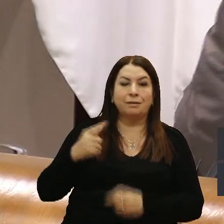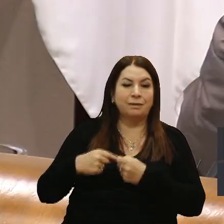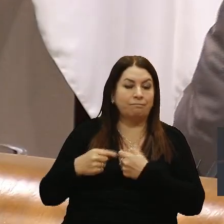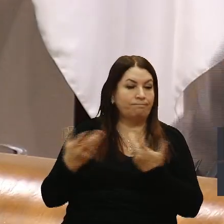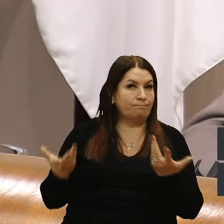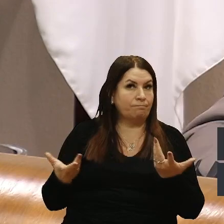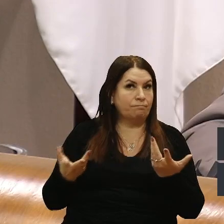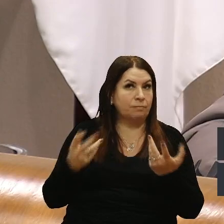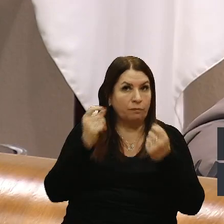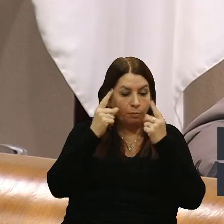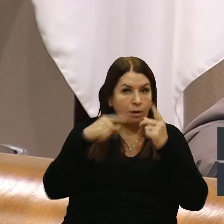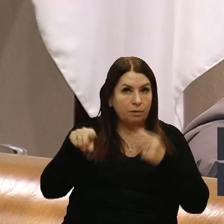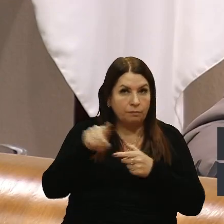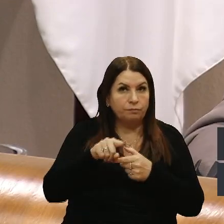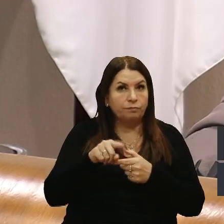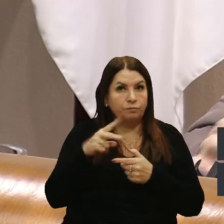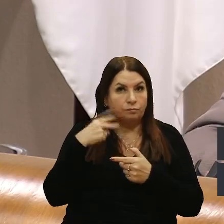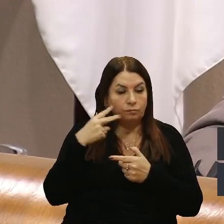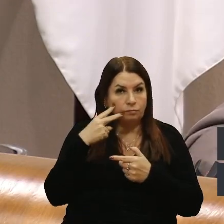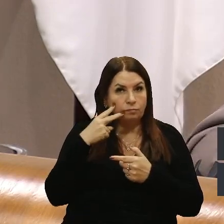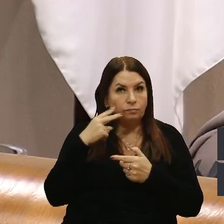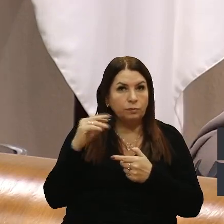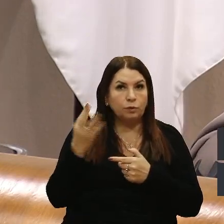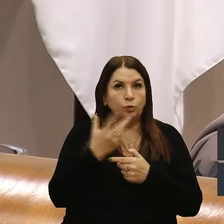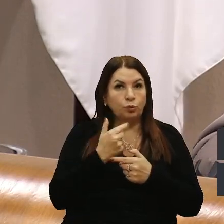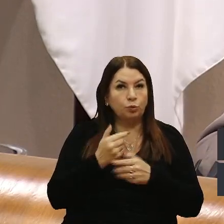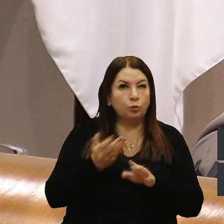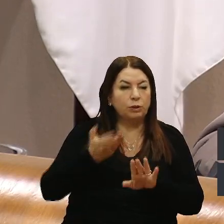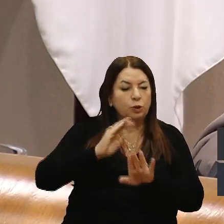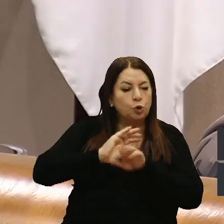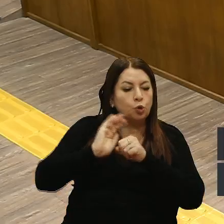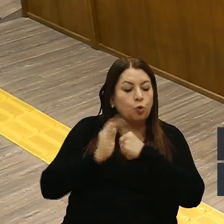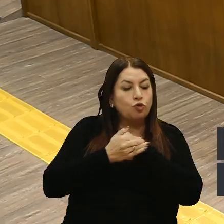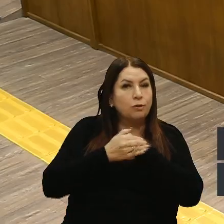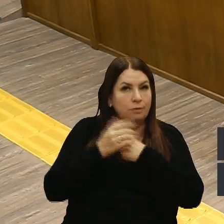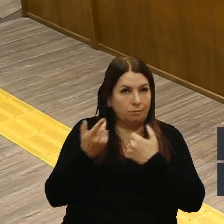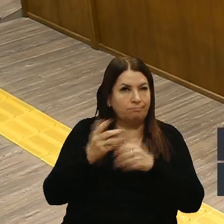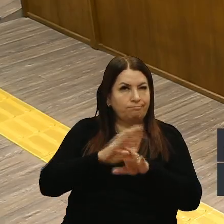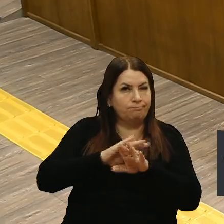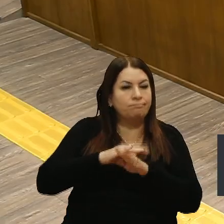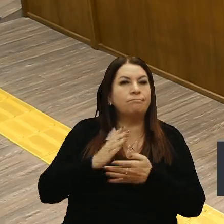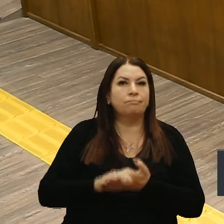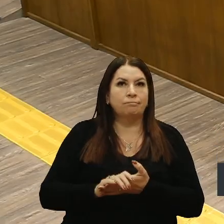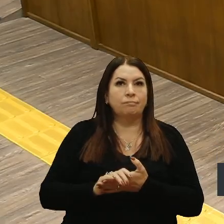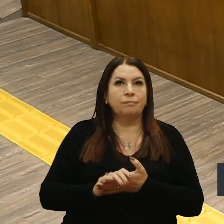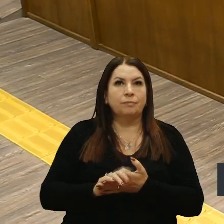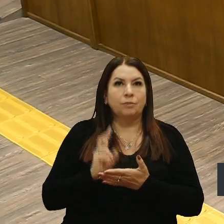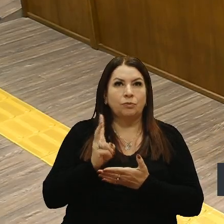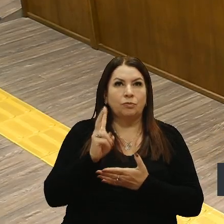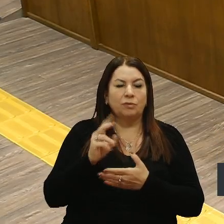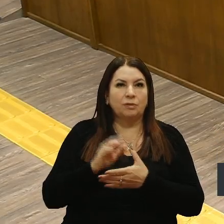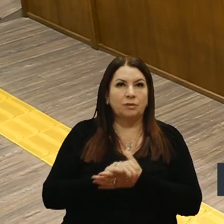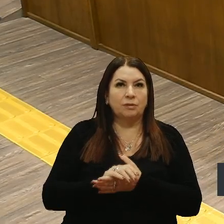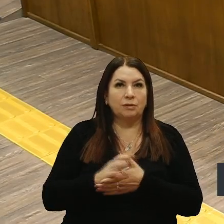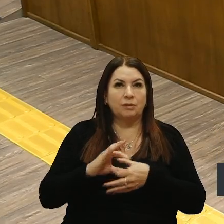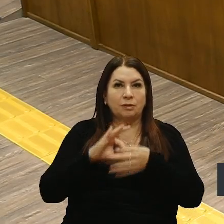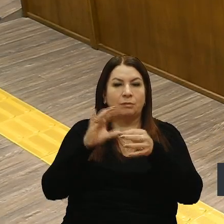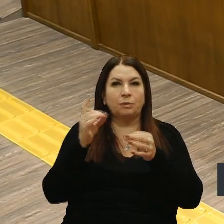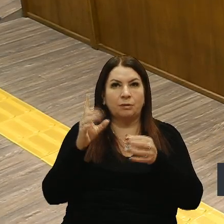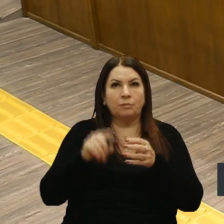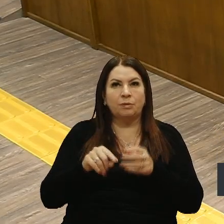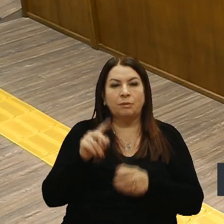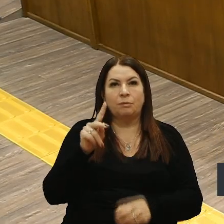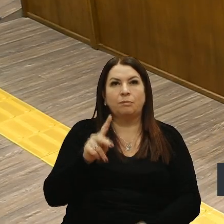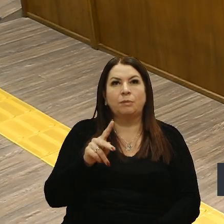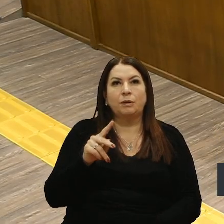a gente tem que ficar muito atento, vereador Fiuza, que tudo é na surdina nesse governo. O senhor continua em declaração de líder, vereador? Declaração de líder, a